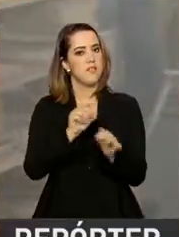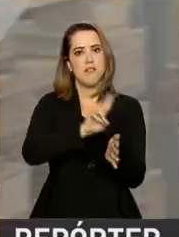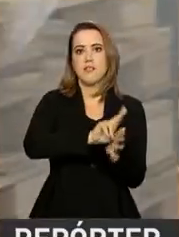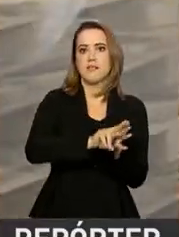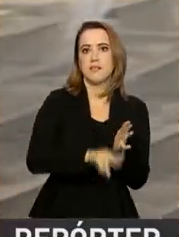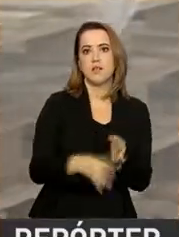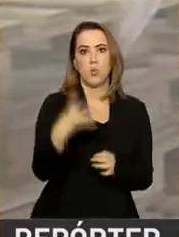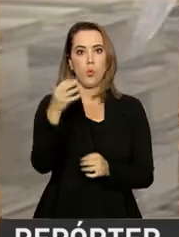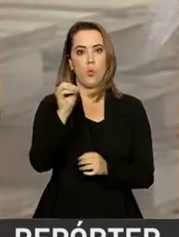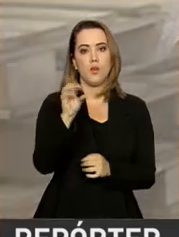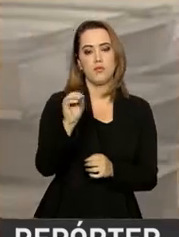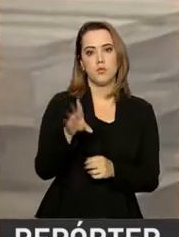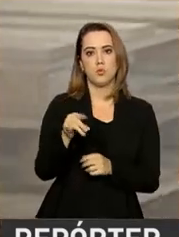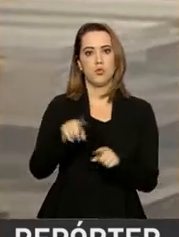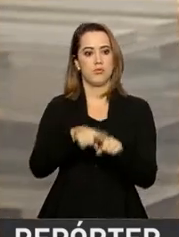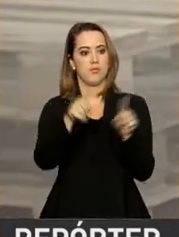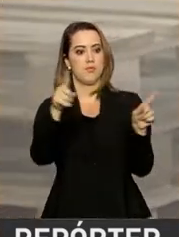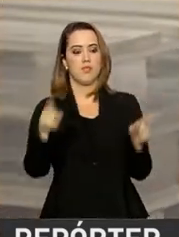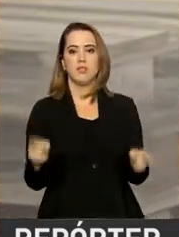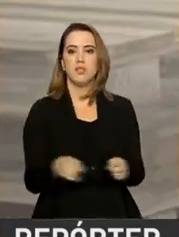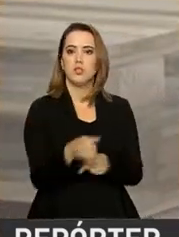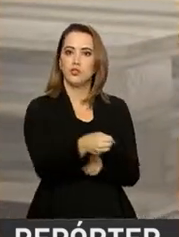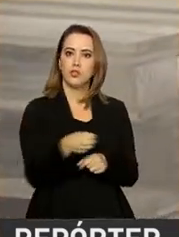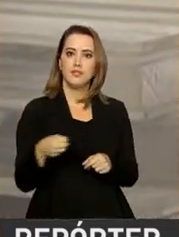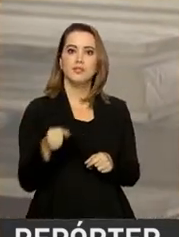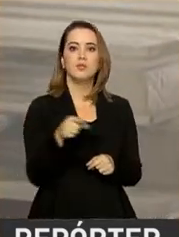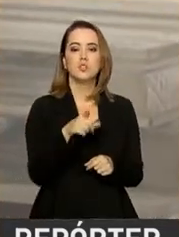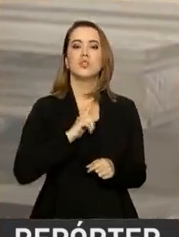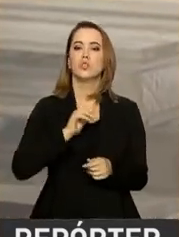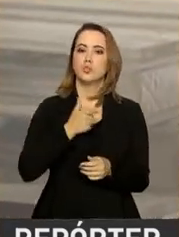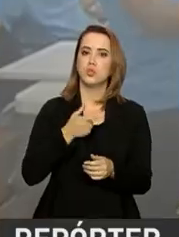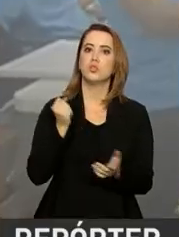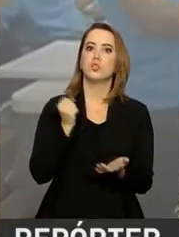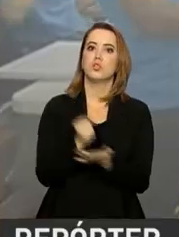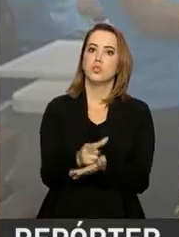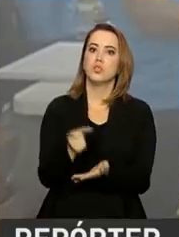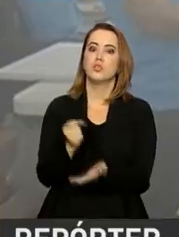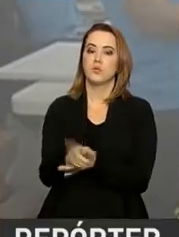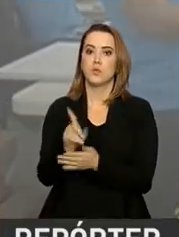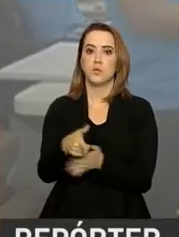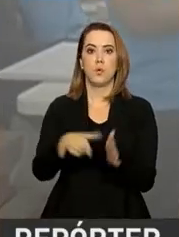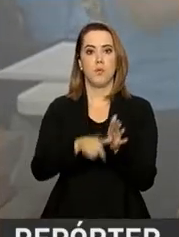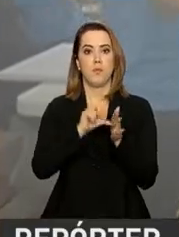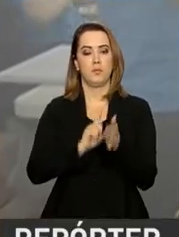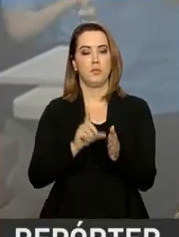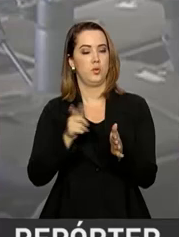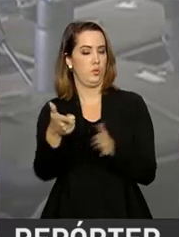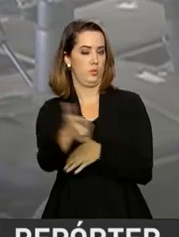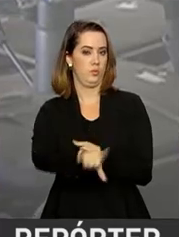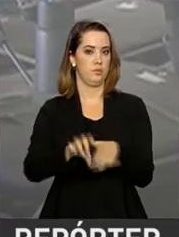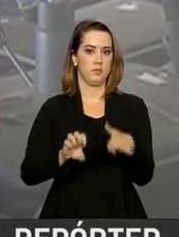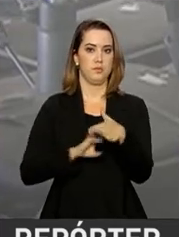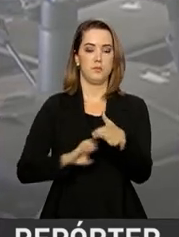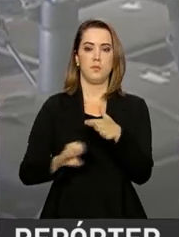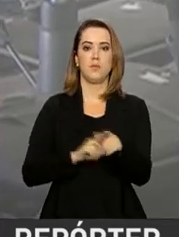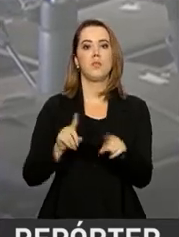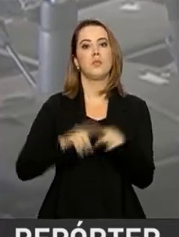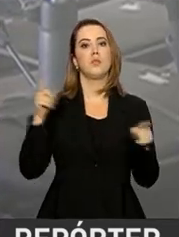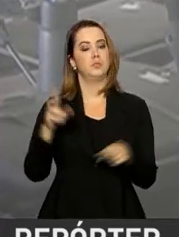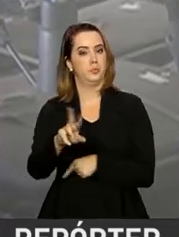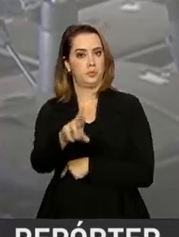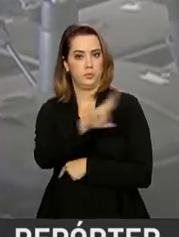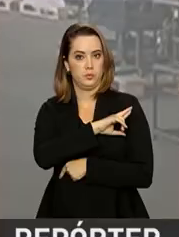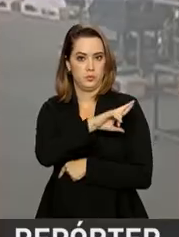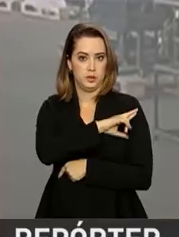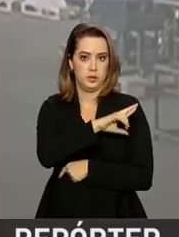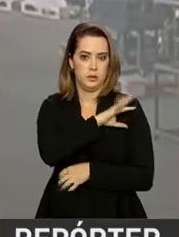400 móveis os artigos foram comprados por uma empresa que faz parte da organização dos jogos mas a responsabilidade